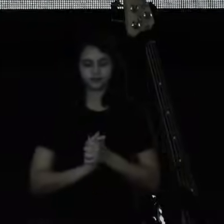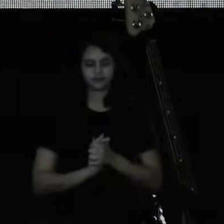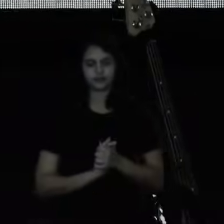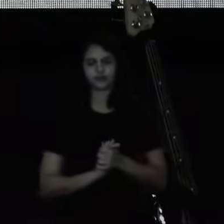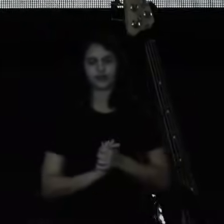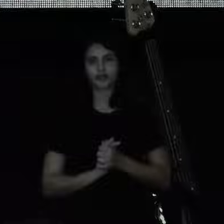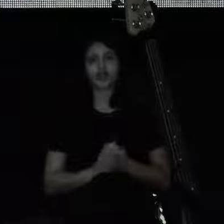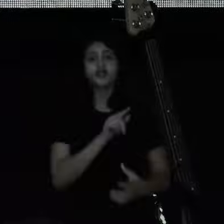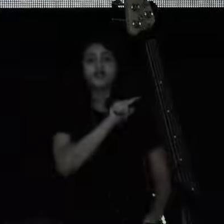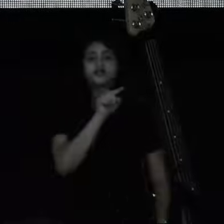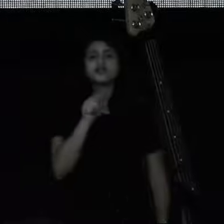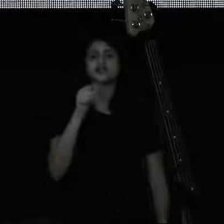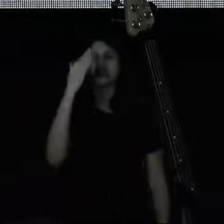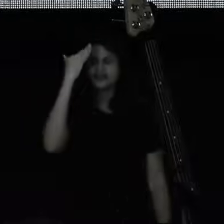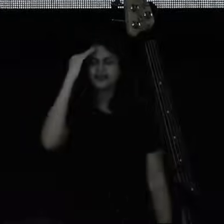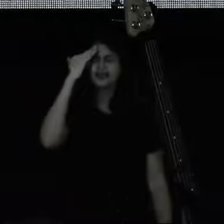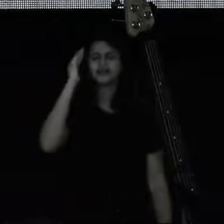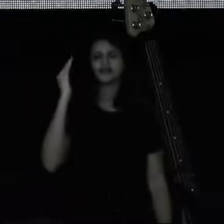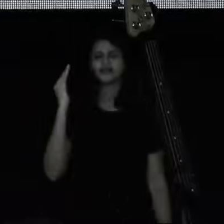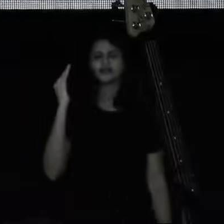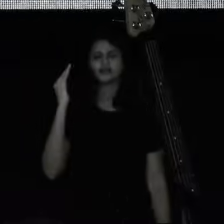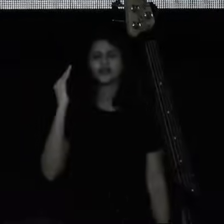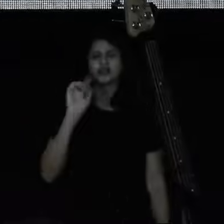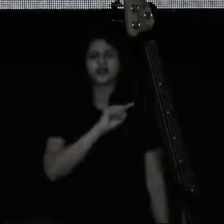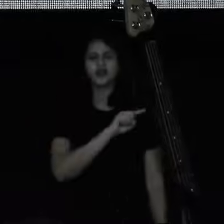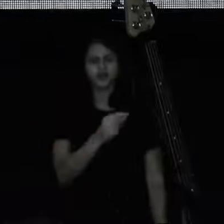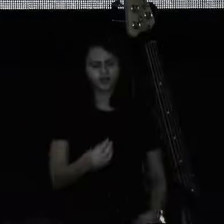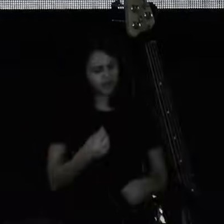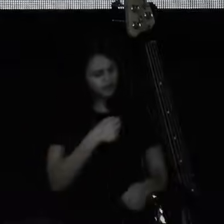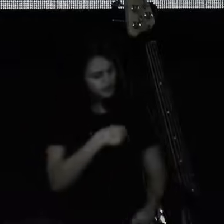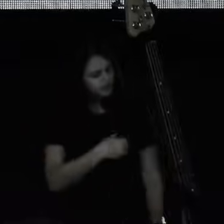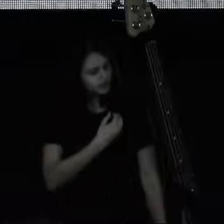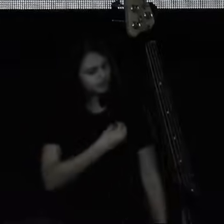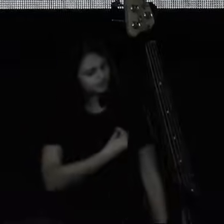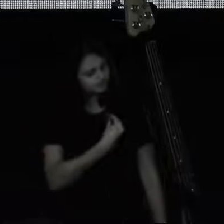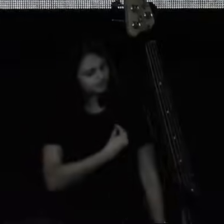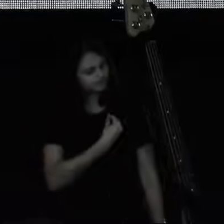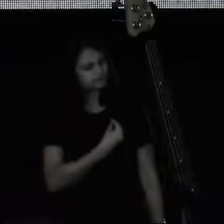Você tem que entender o que foi que aconteceu na sua vida.